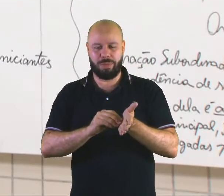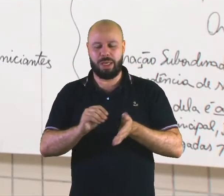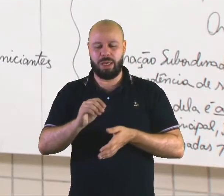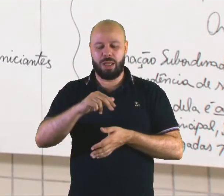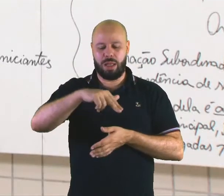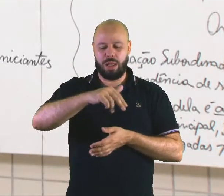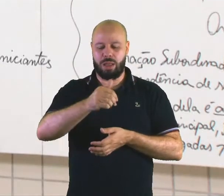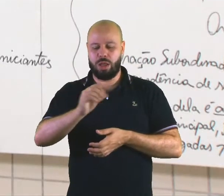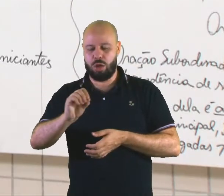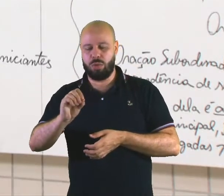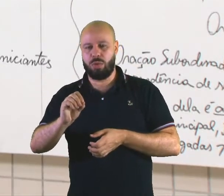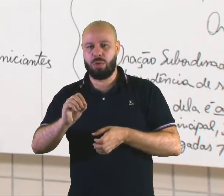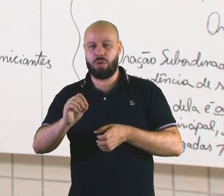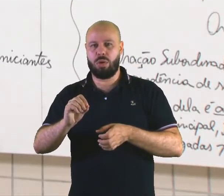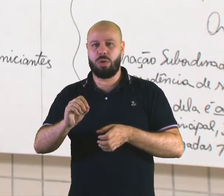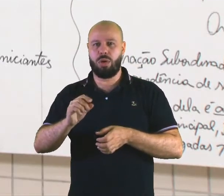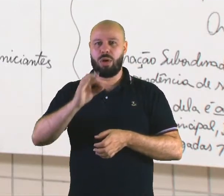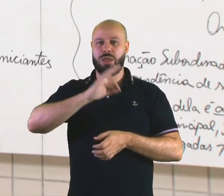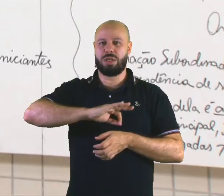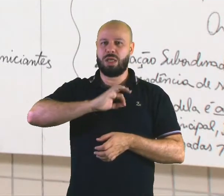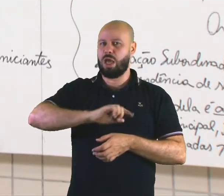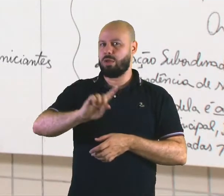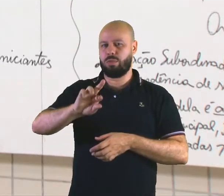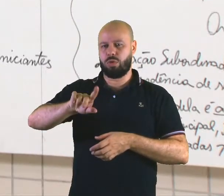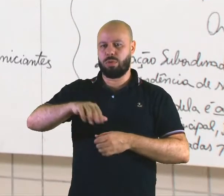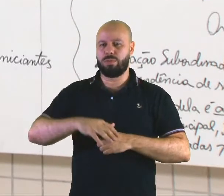recebem salários.